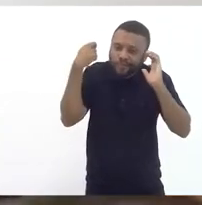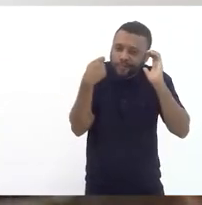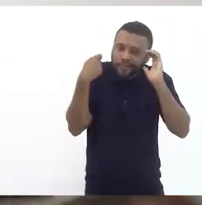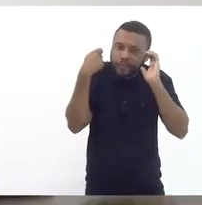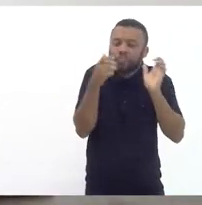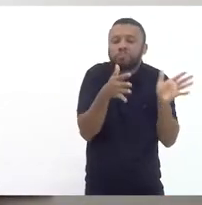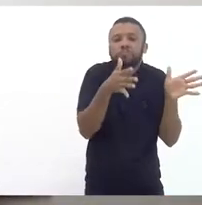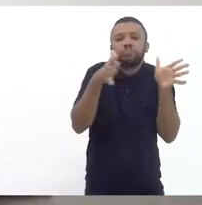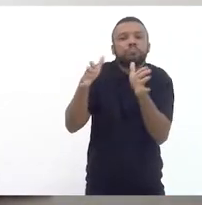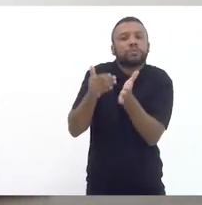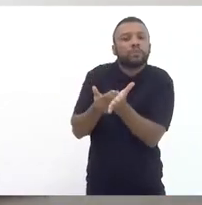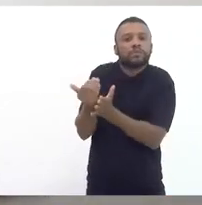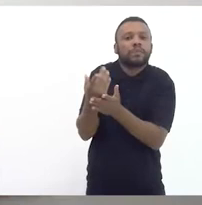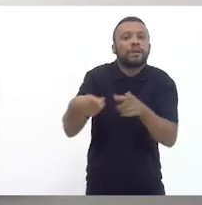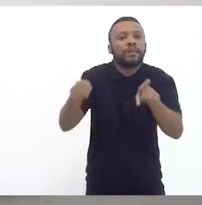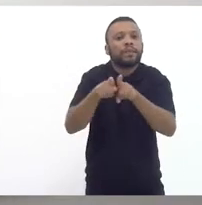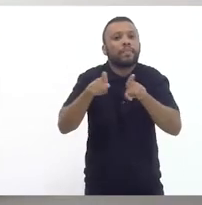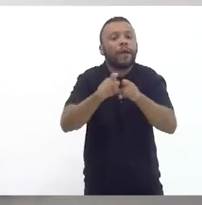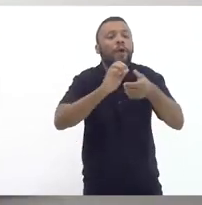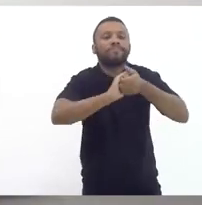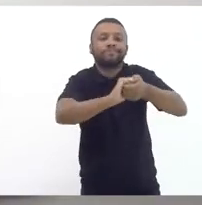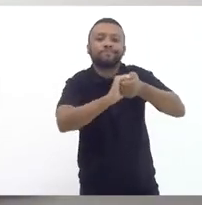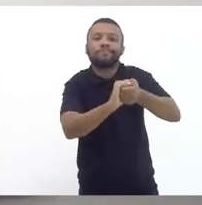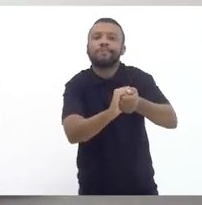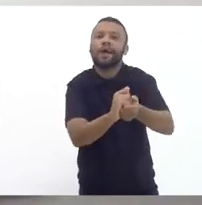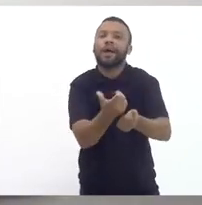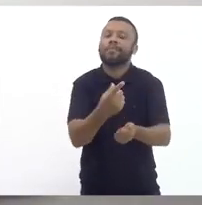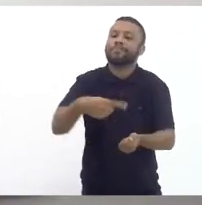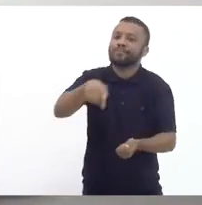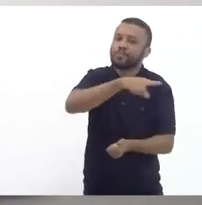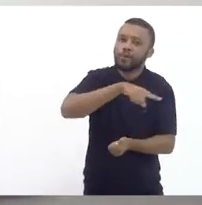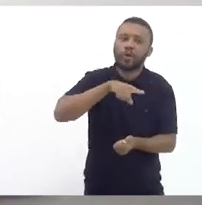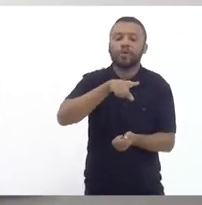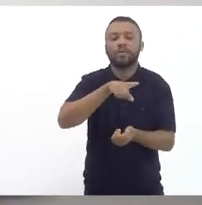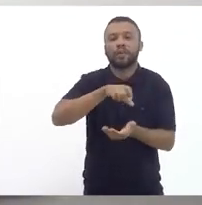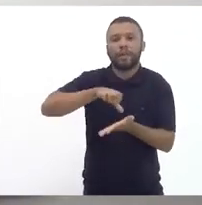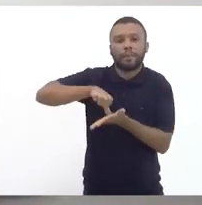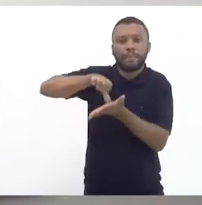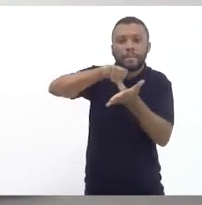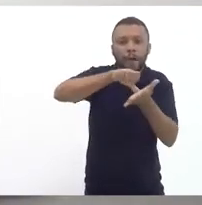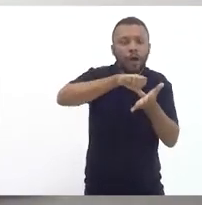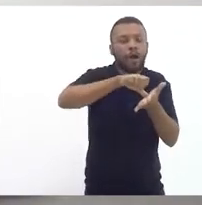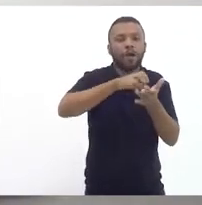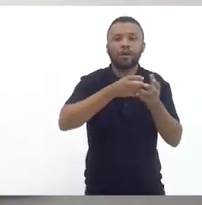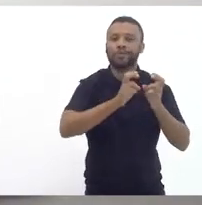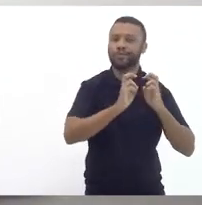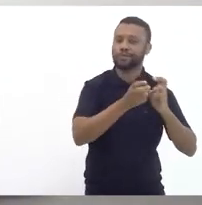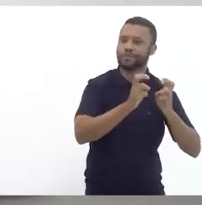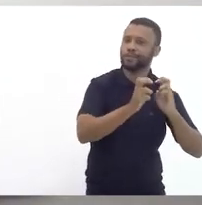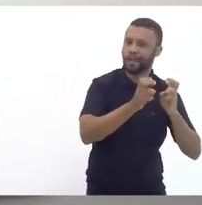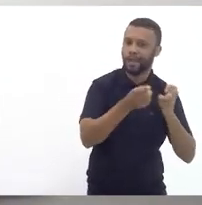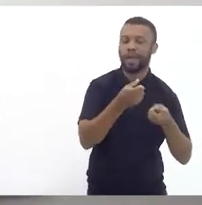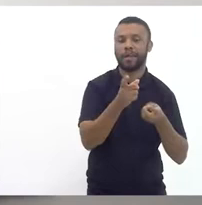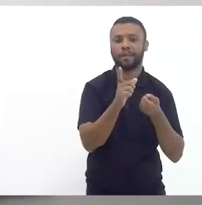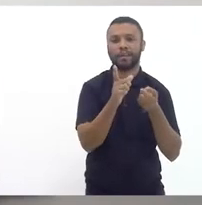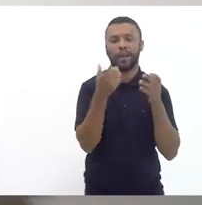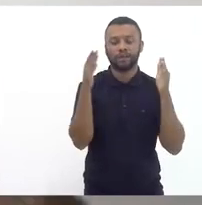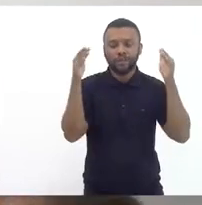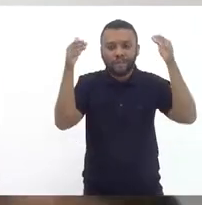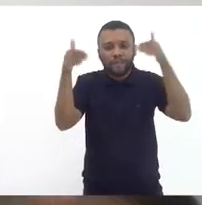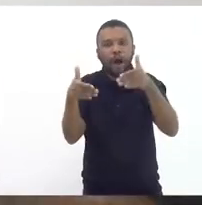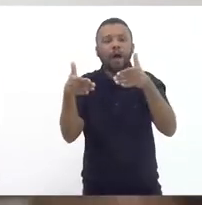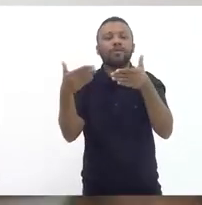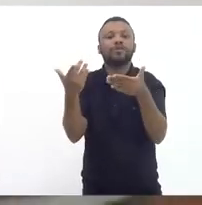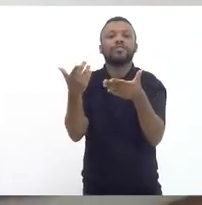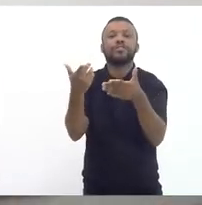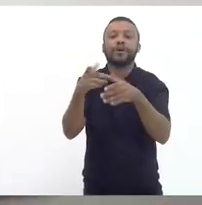e cumprimentar a todos na figura da Rafaela, dos Observatórios dos Trens, do Licínio, do Fórum de Mobilidade Urbana. Eu